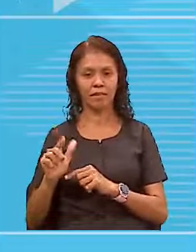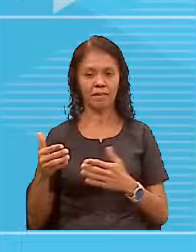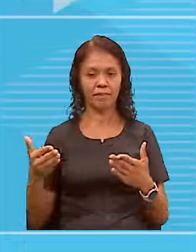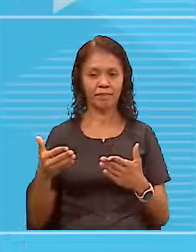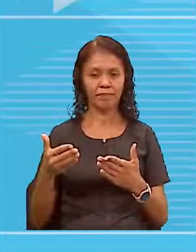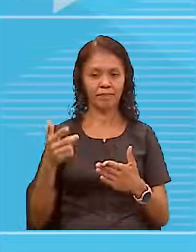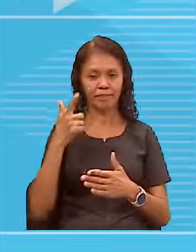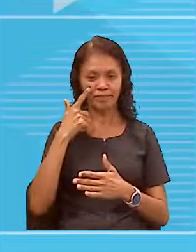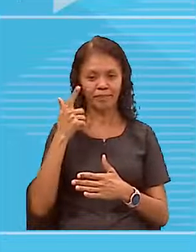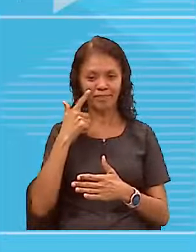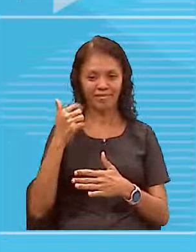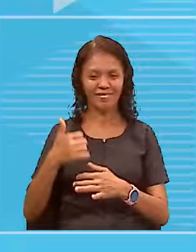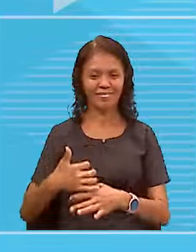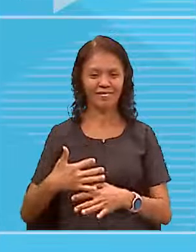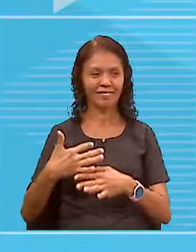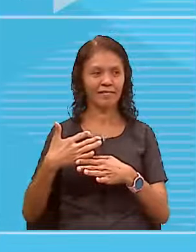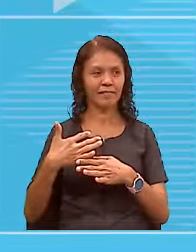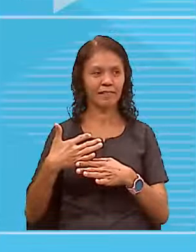Gabriel colocou